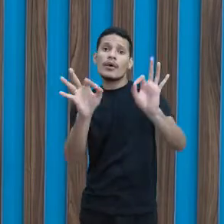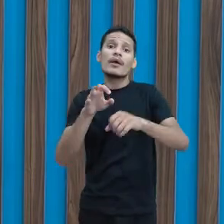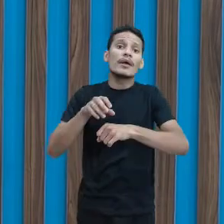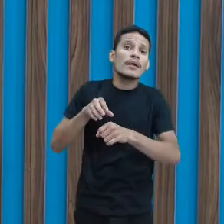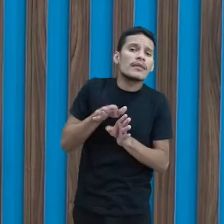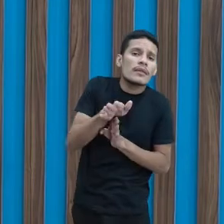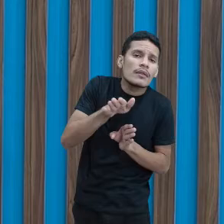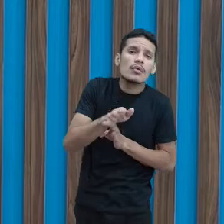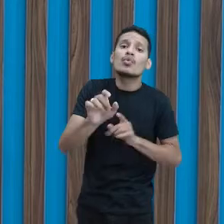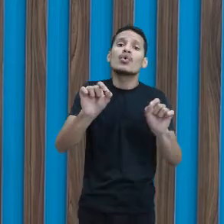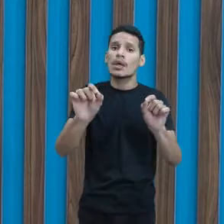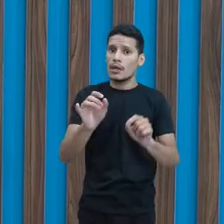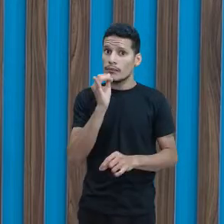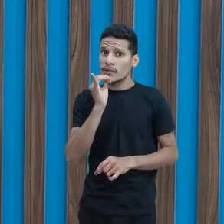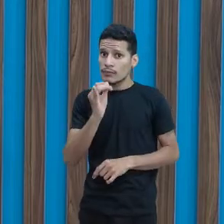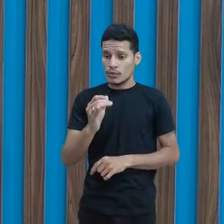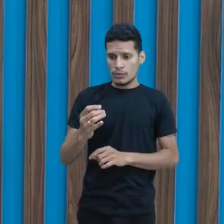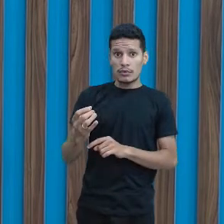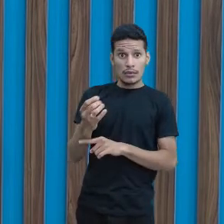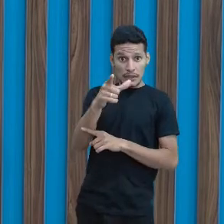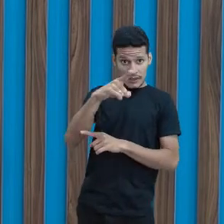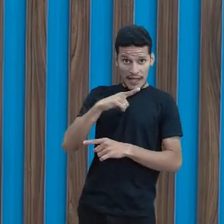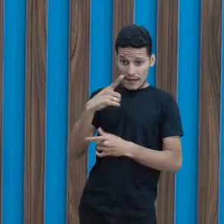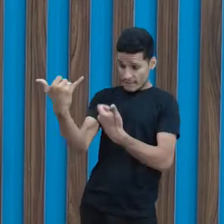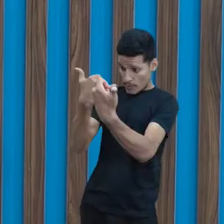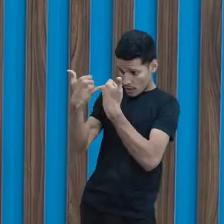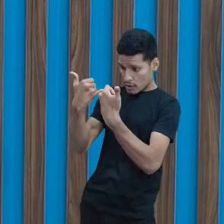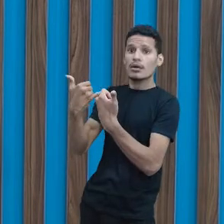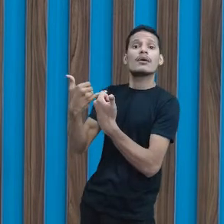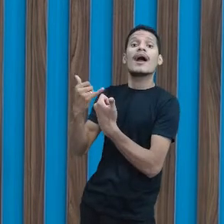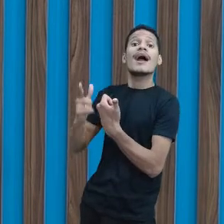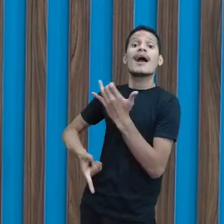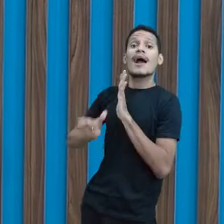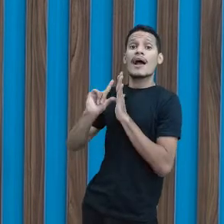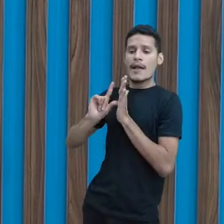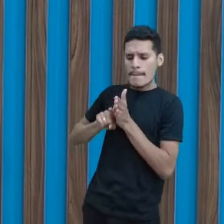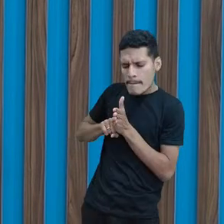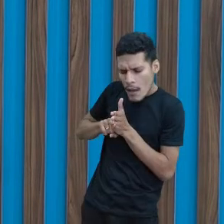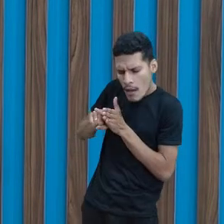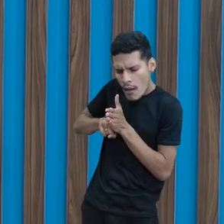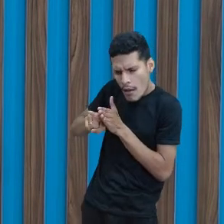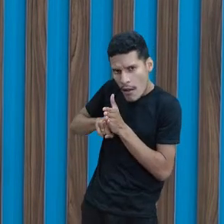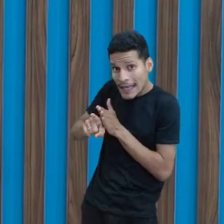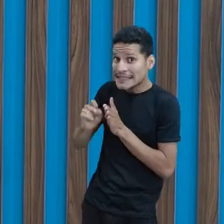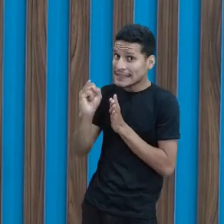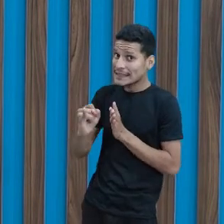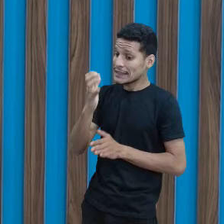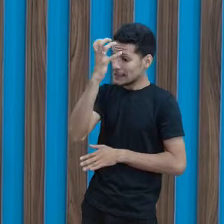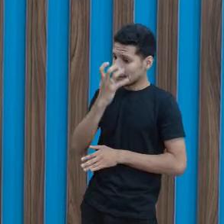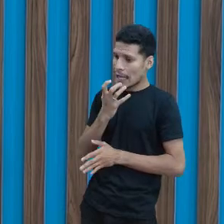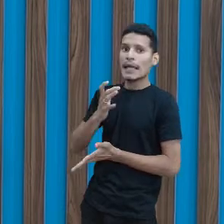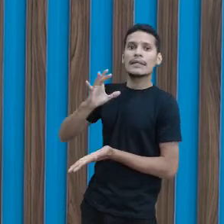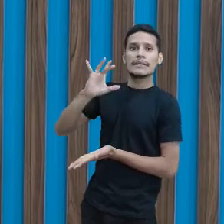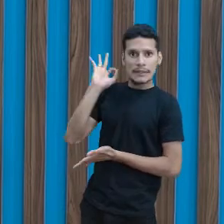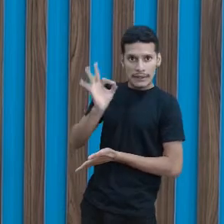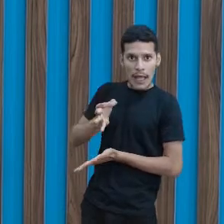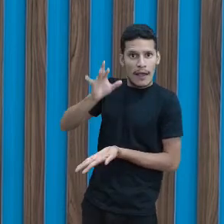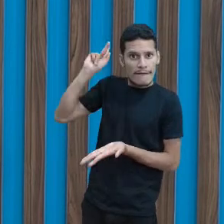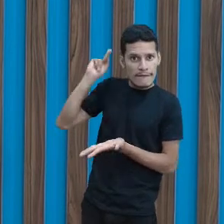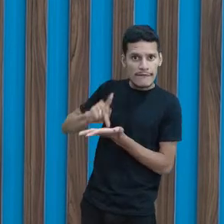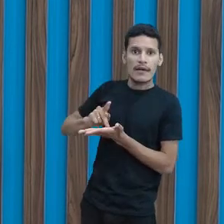é pesquise, recebeu informação, pesquise para ver se aquilo ali é realmente sério, né? Antes de